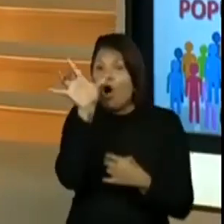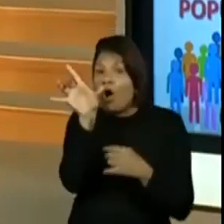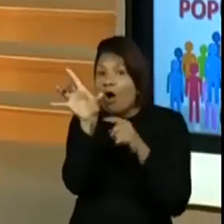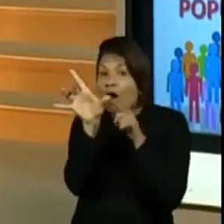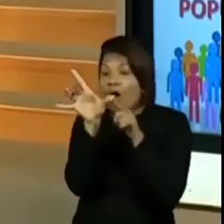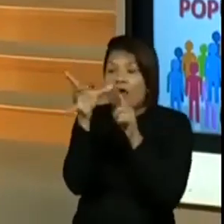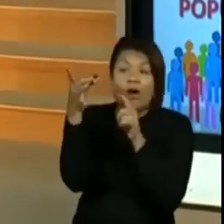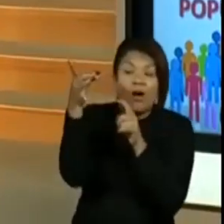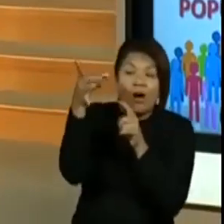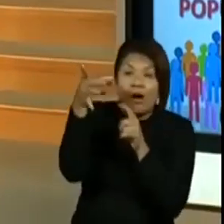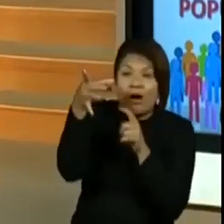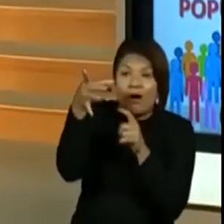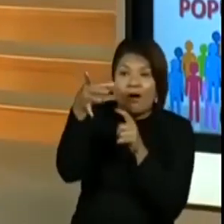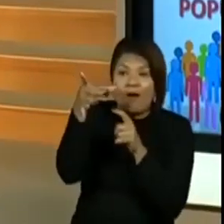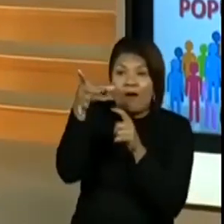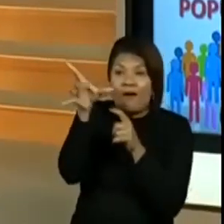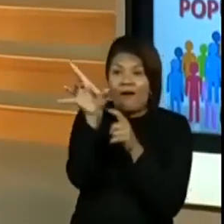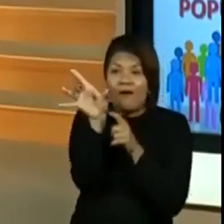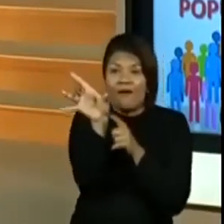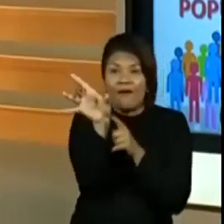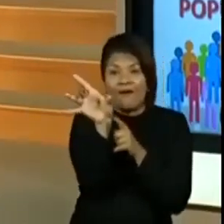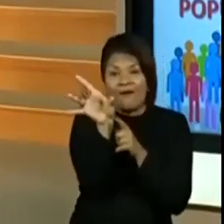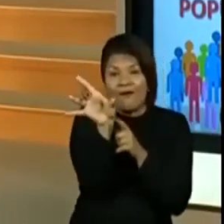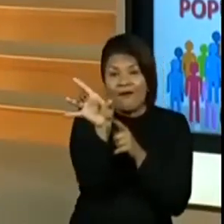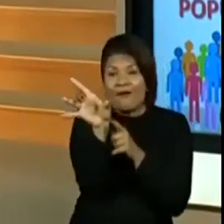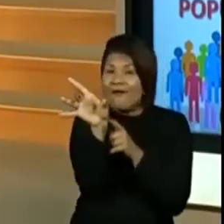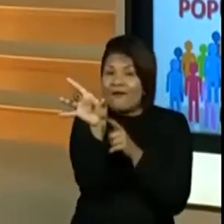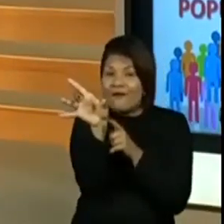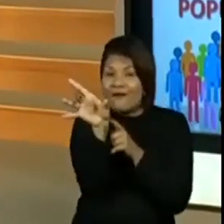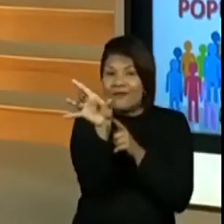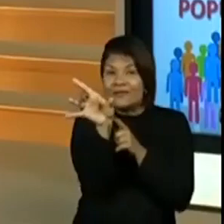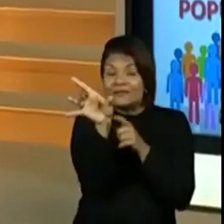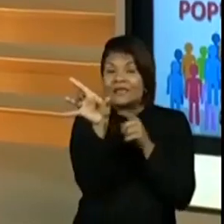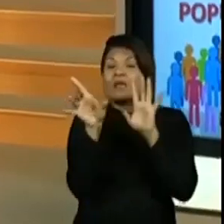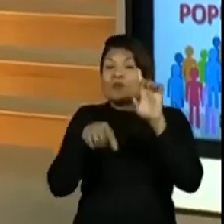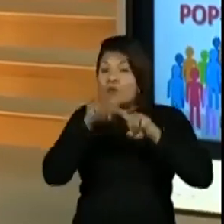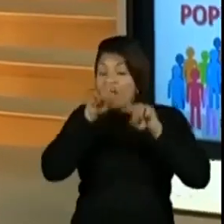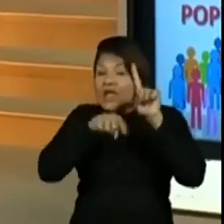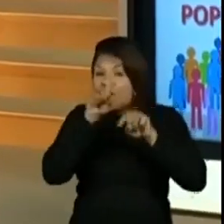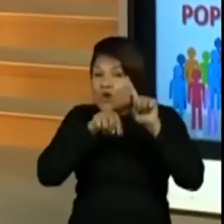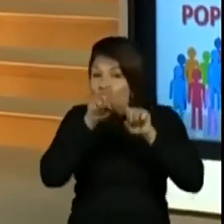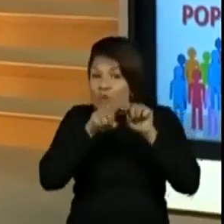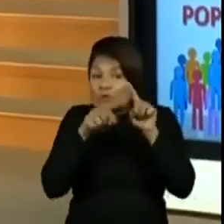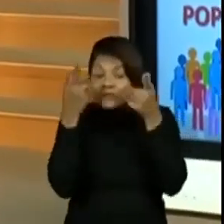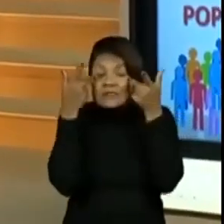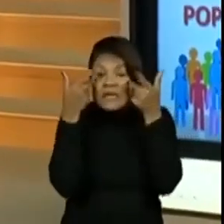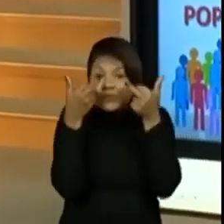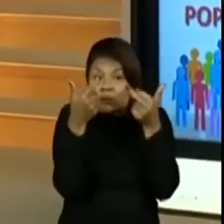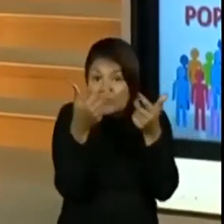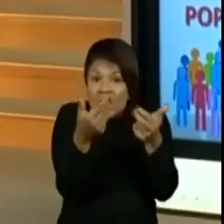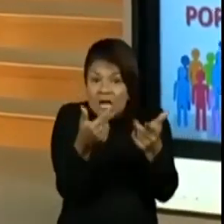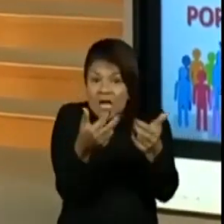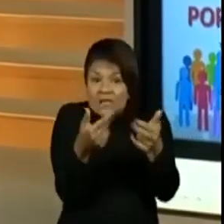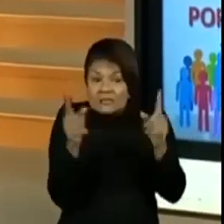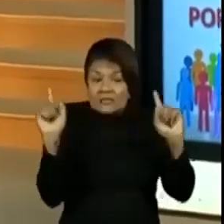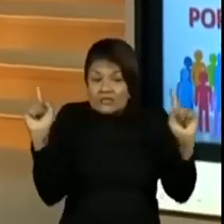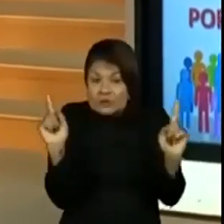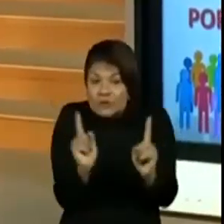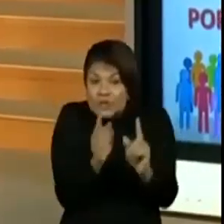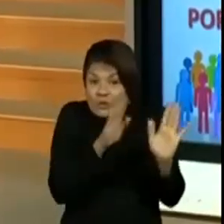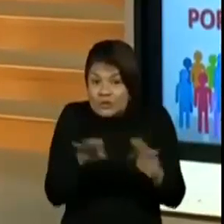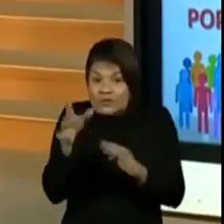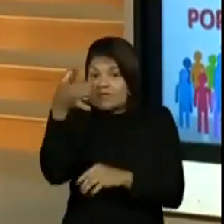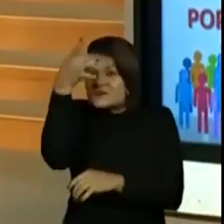Consciência. Então, preste atenção, tenta fazer. Então, para os recursos naturais diminuir um pouco a produção, é necessário nós